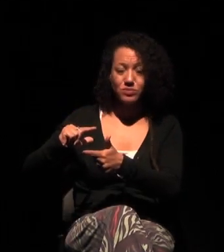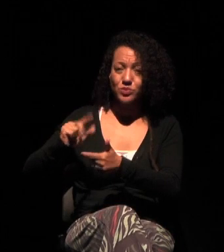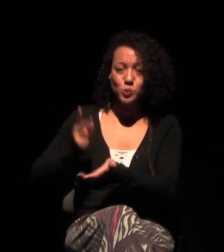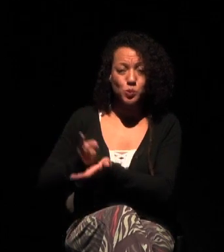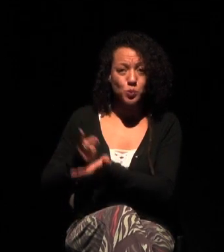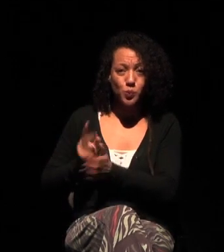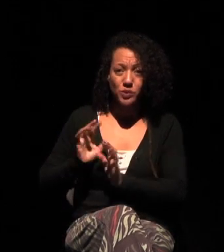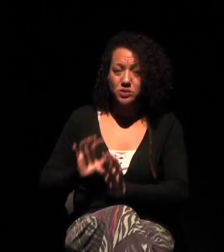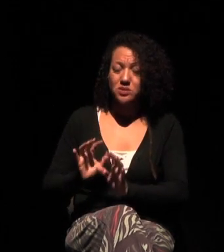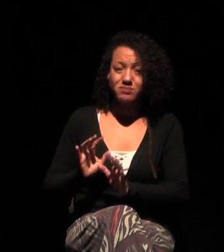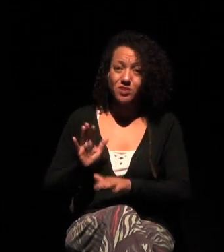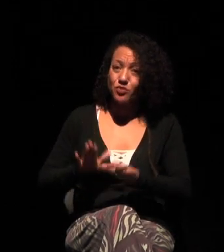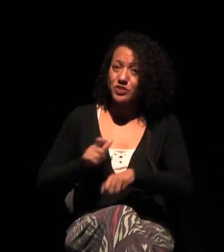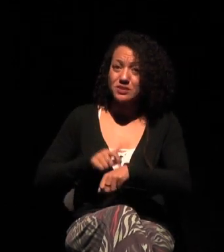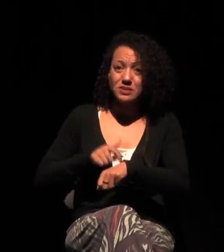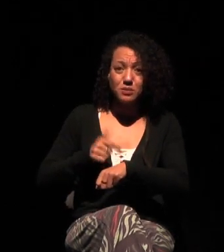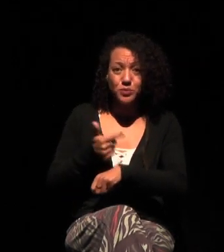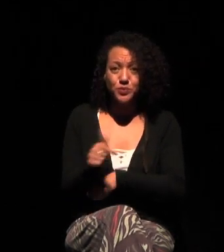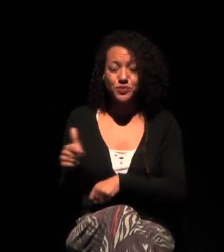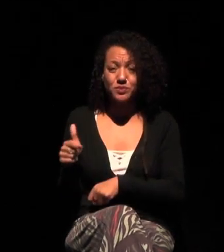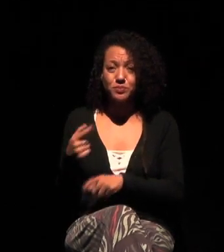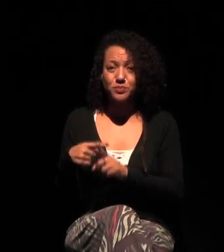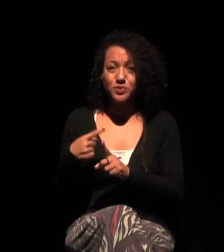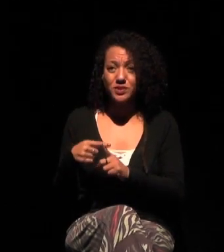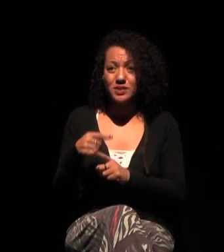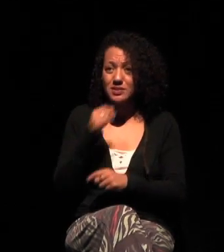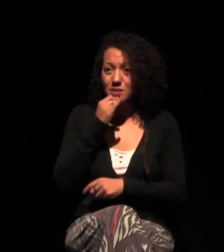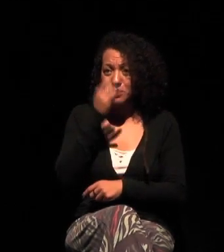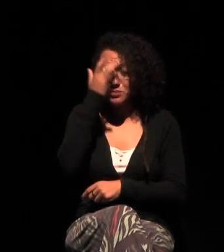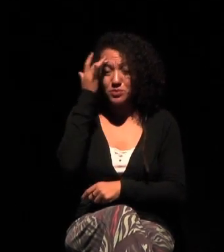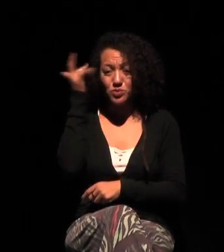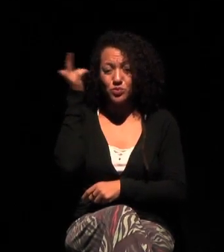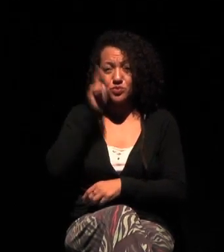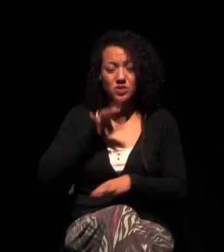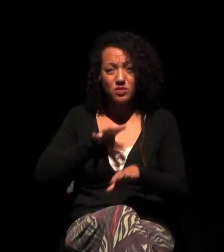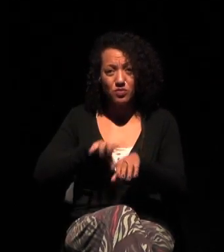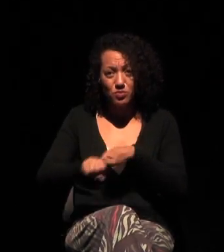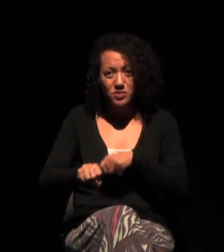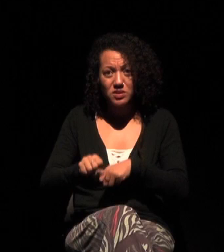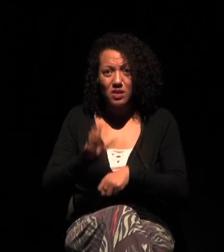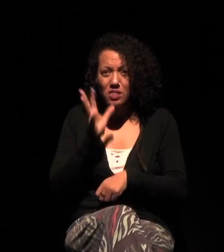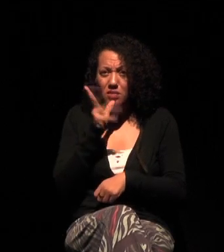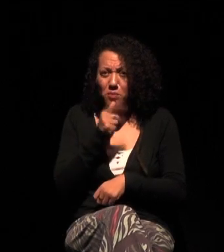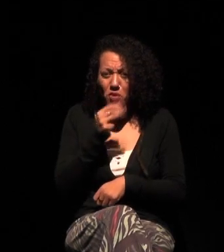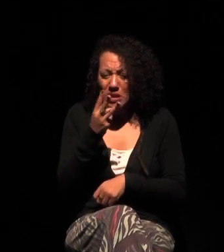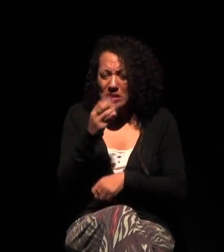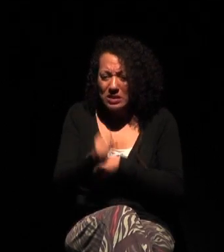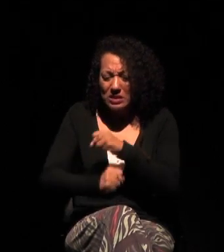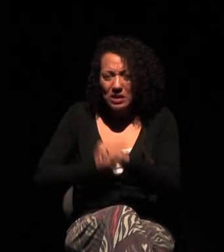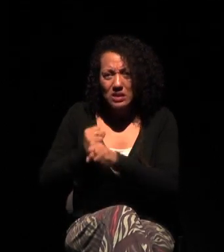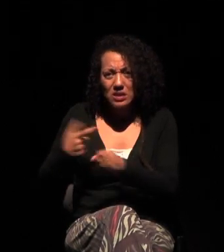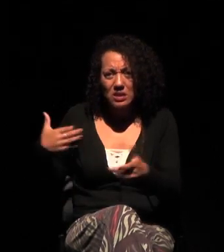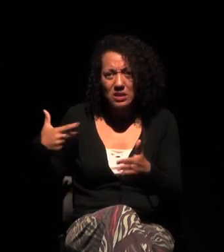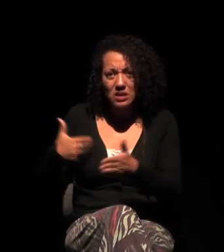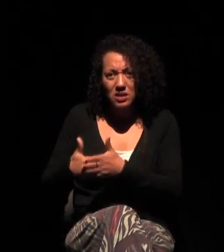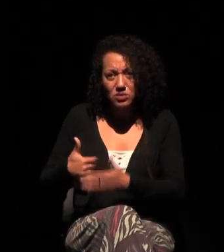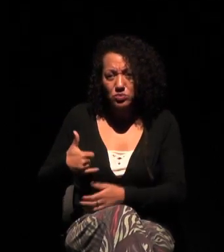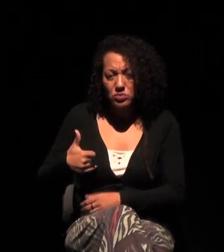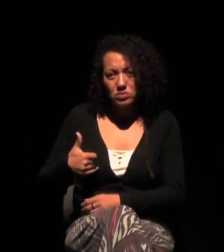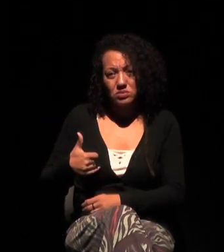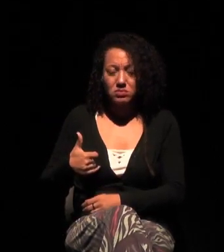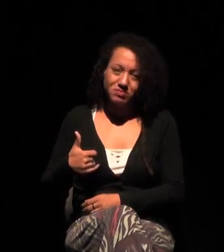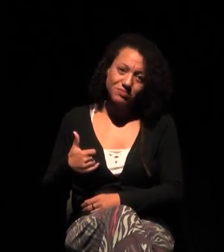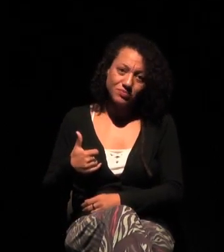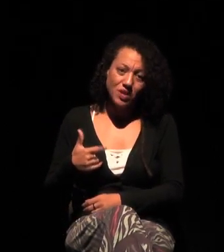fazendo com que as pessoas para chegarem minimamente uma formação usem 30 anos de suas vidas nós vamos viver mais é verdade